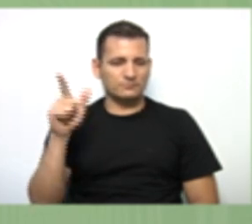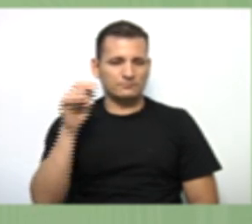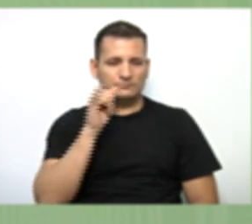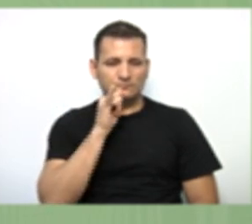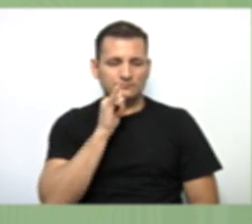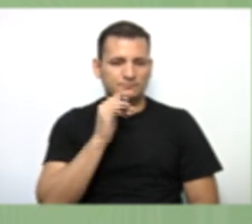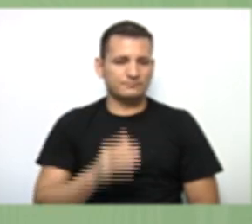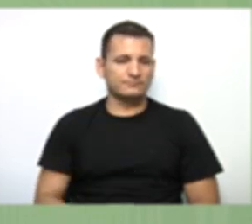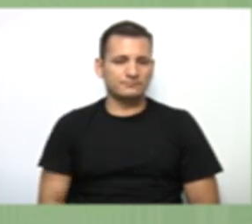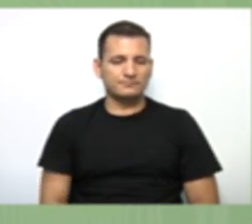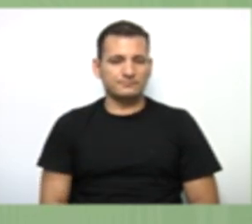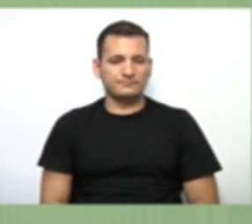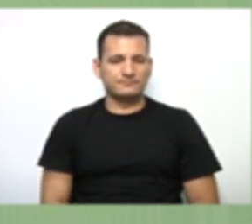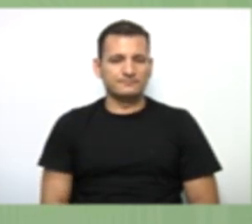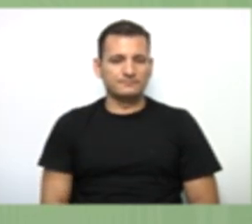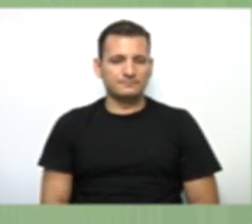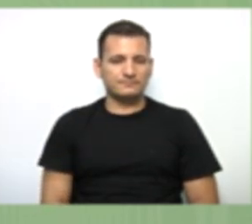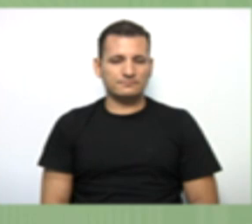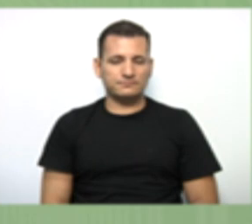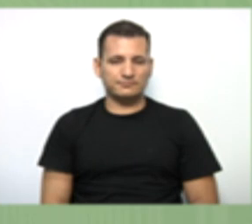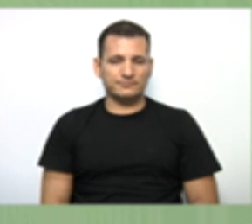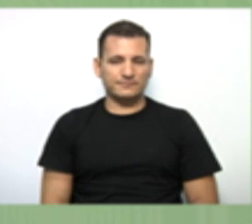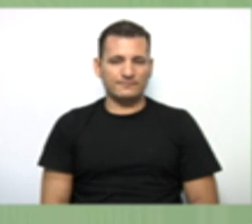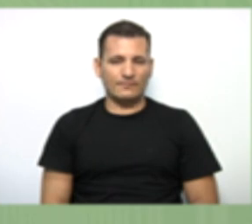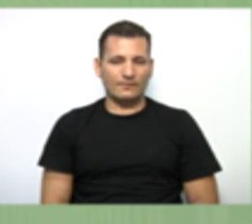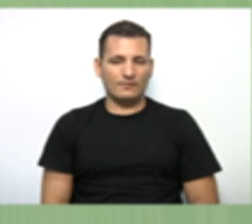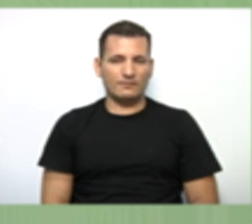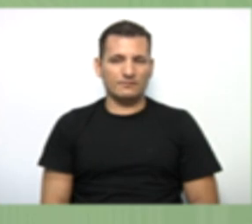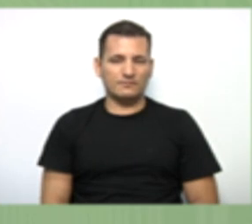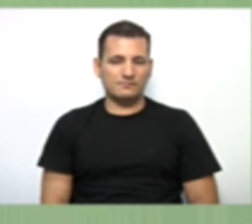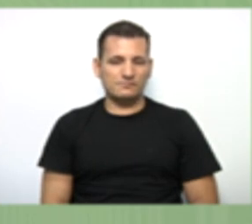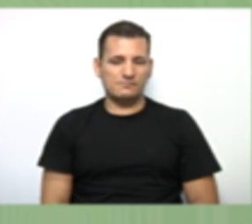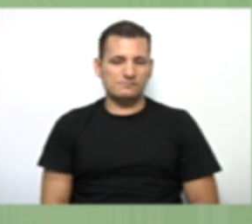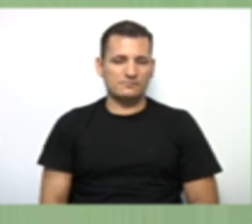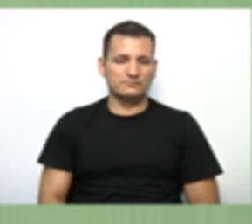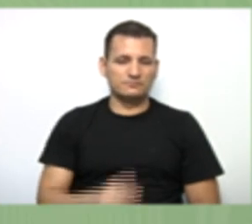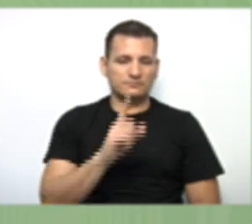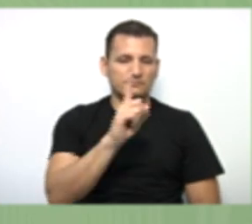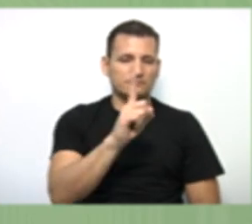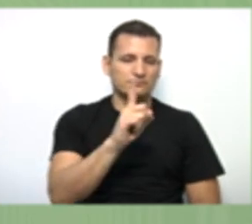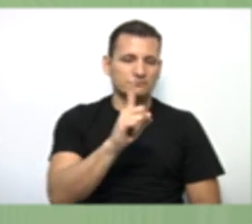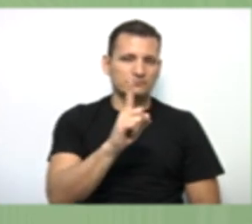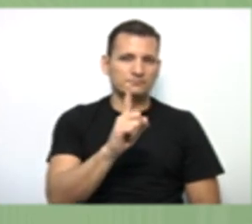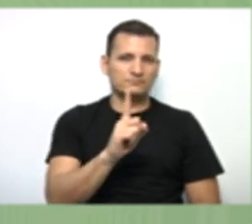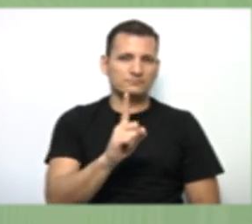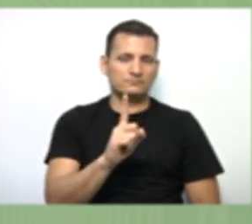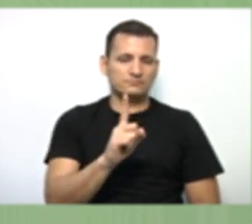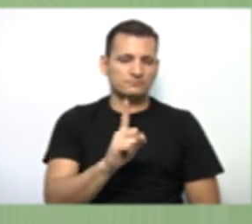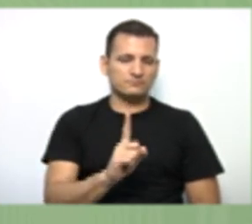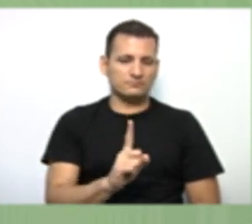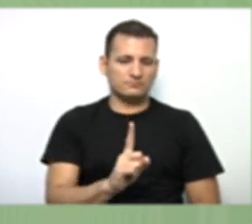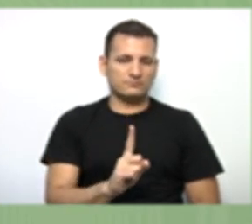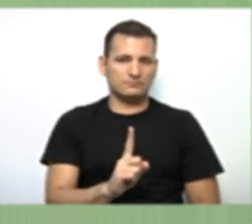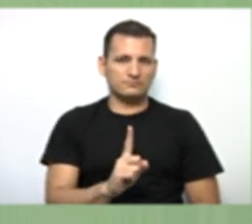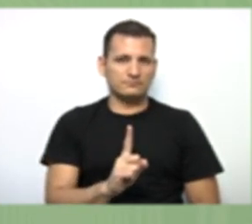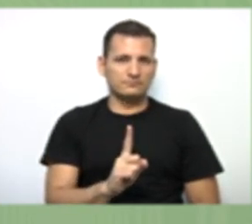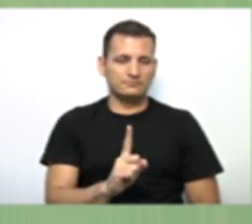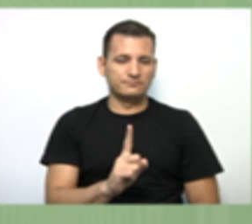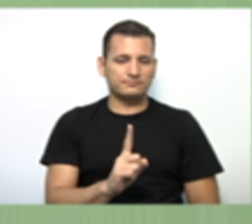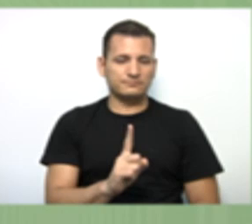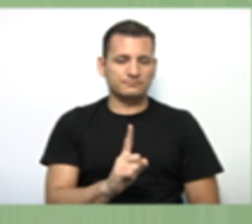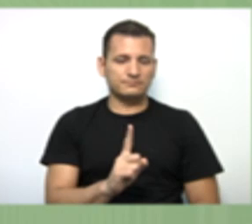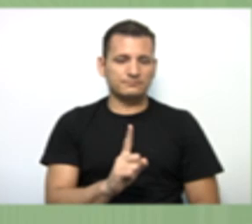Aqui ficou legal. Vamos botar aqui 1, 0. Opa, colocando errado.